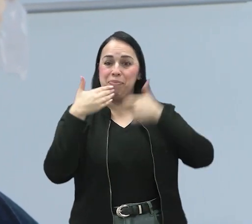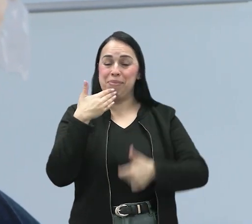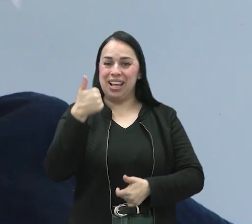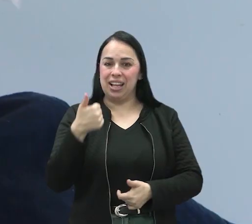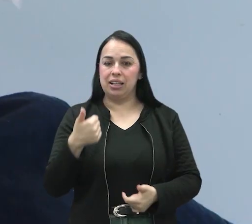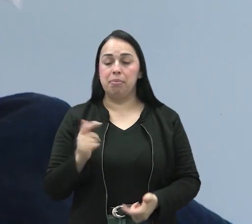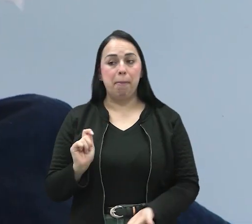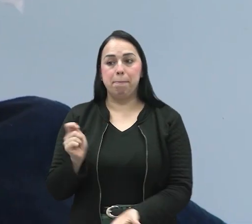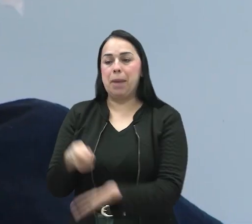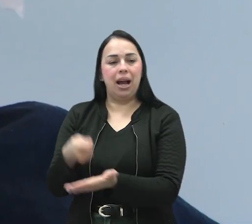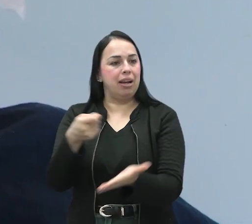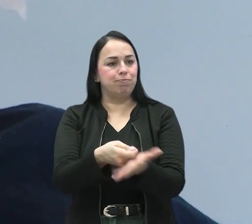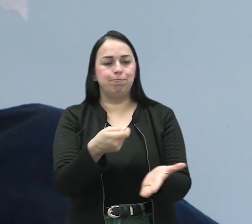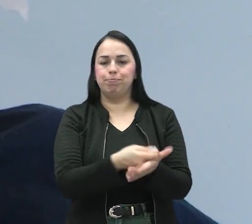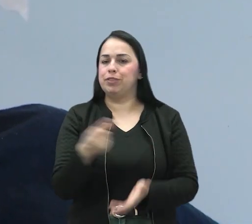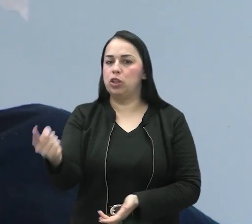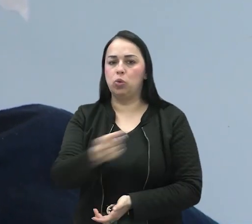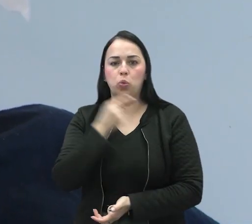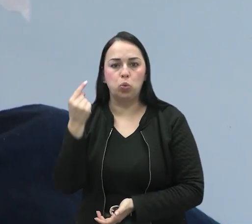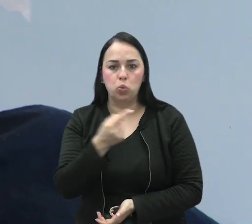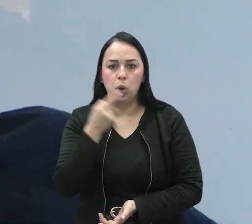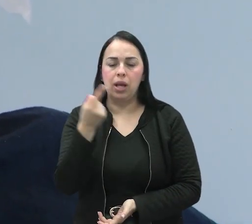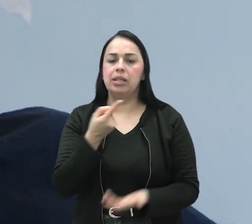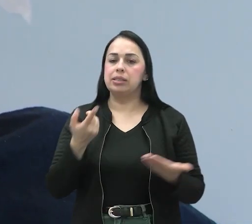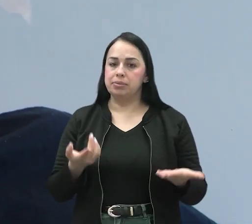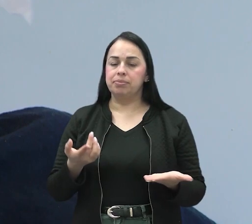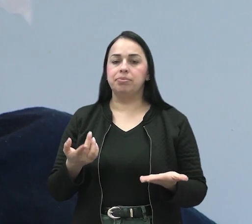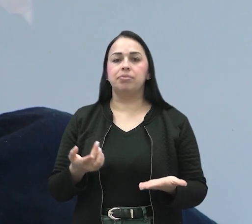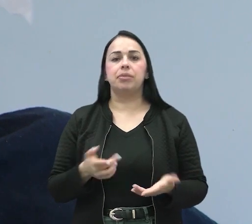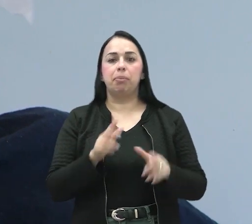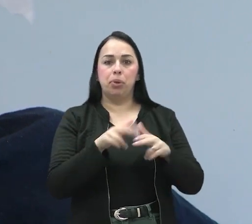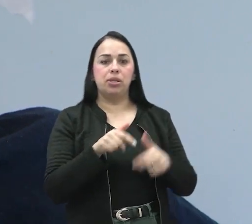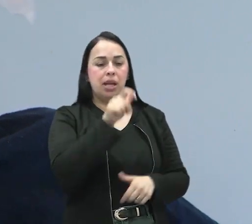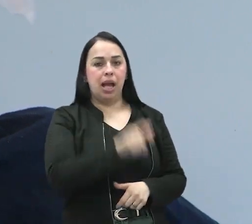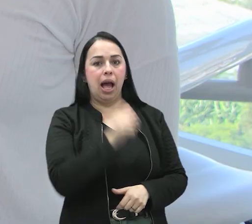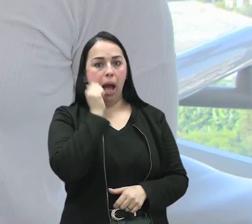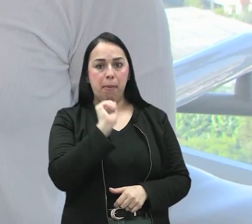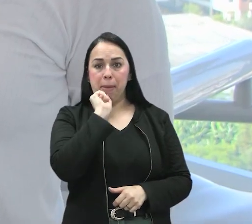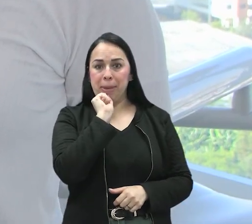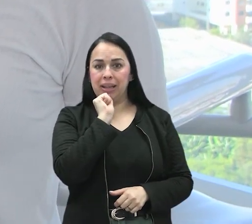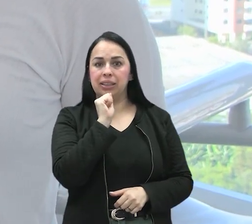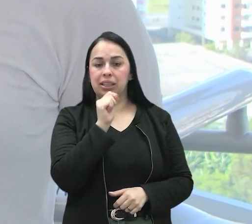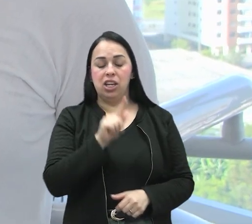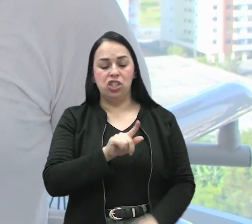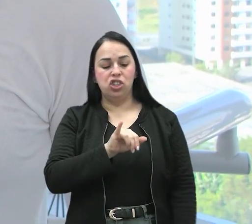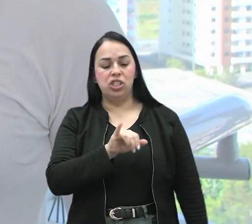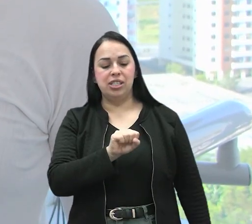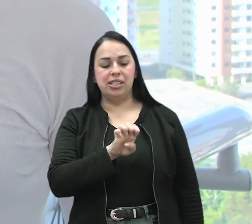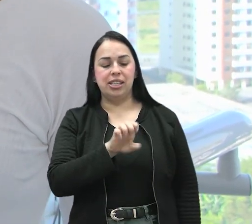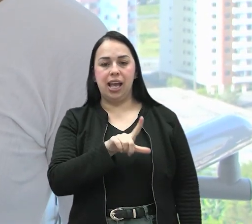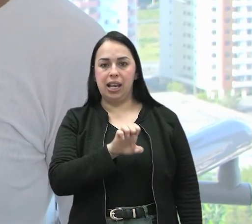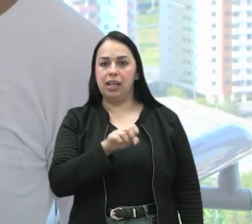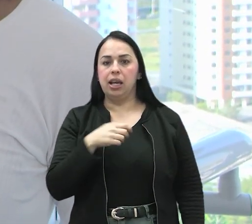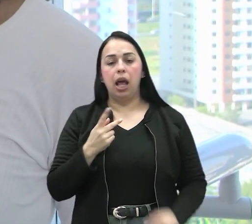sorriso. Sem condições financeiras de custear os cuidados com a saúde bucal do filho, a mãe do jovem,